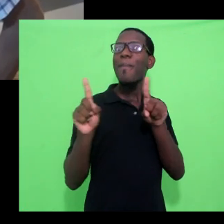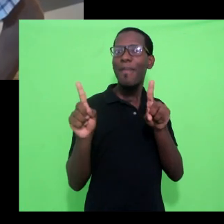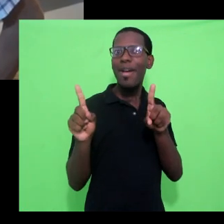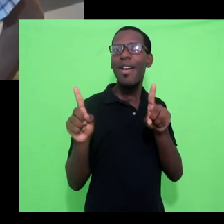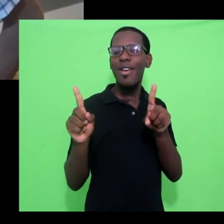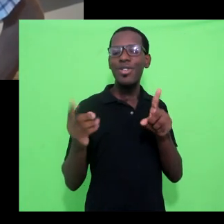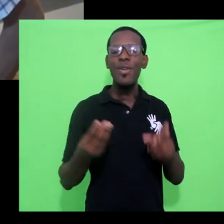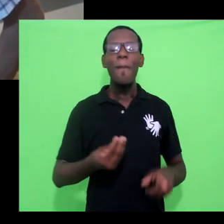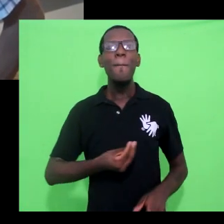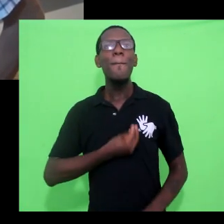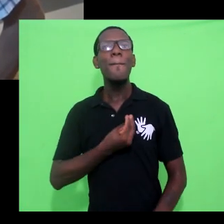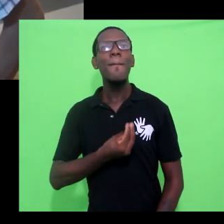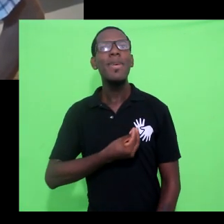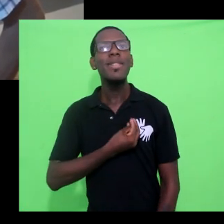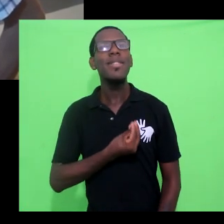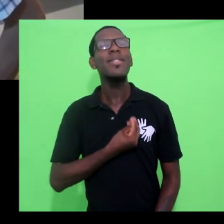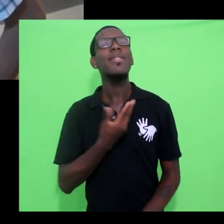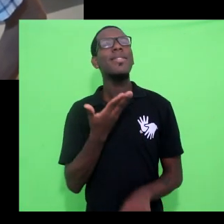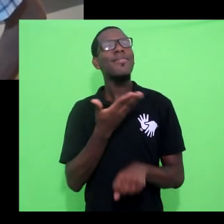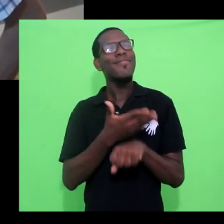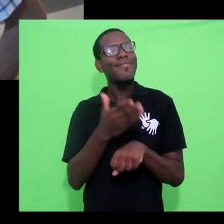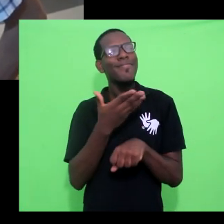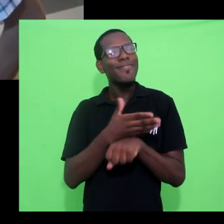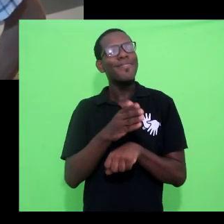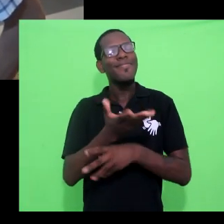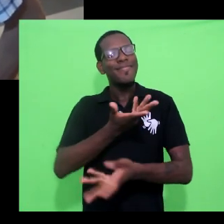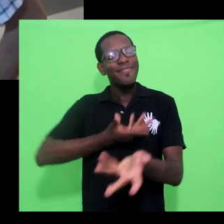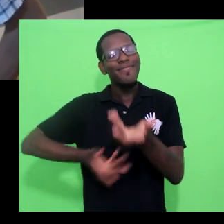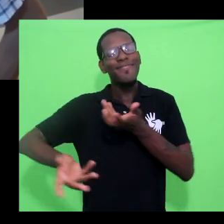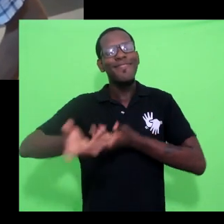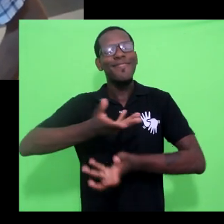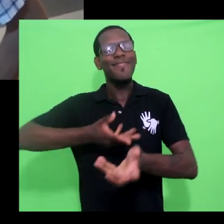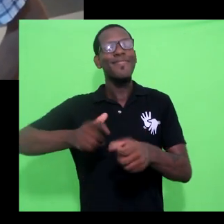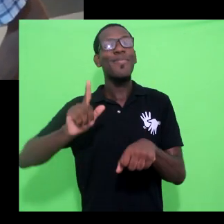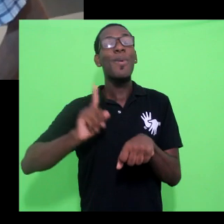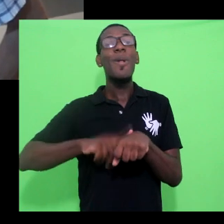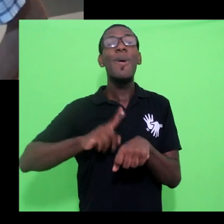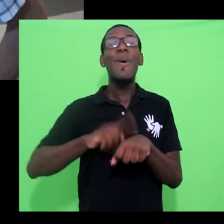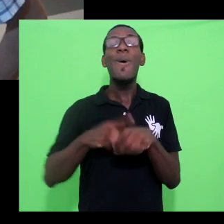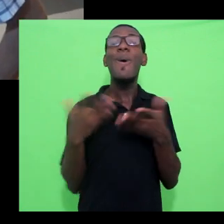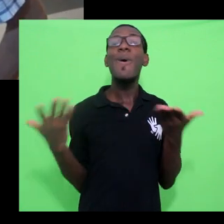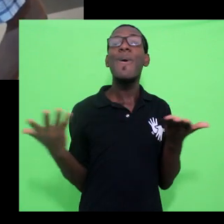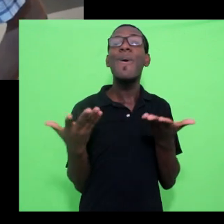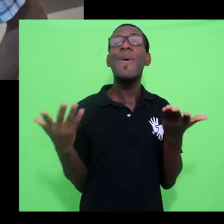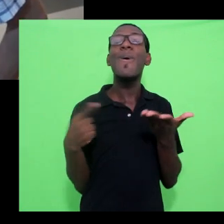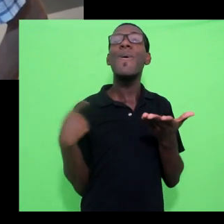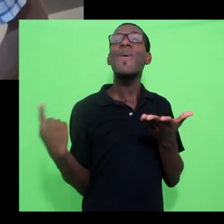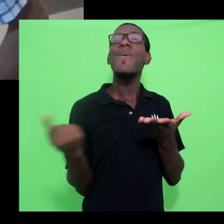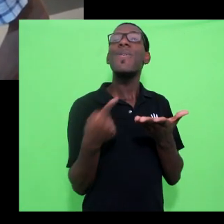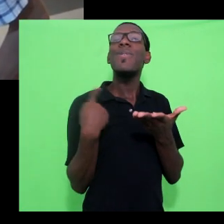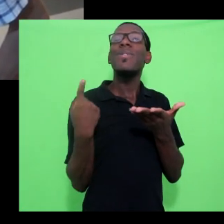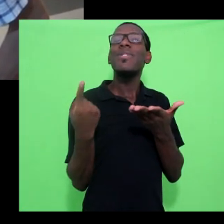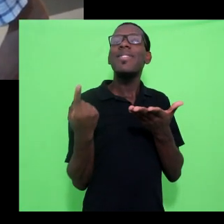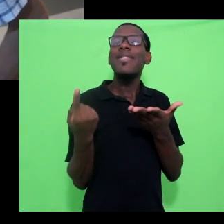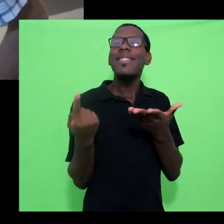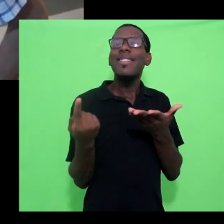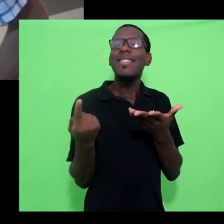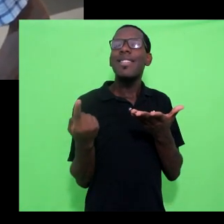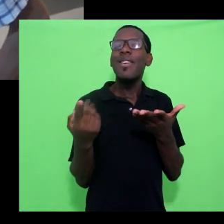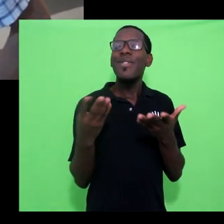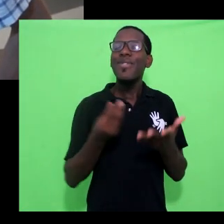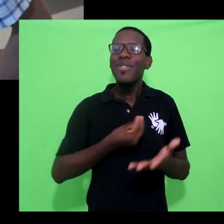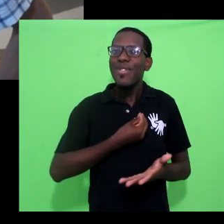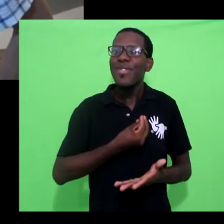sinto bastante satisfeita, bastante feliz, não exatamente pela titulação, mas por presenciar,